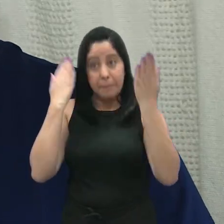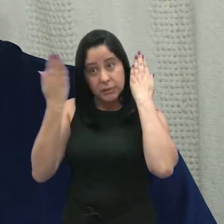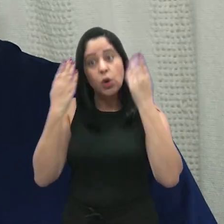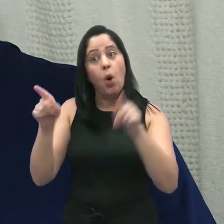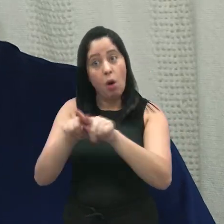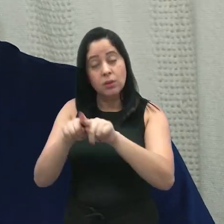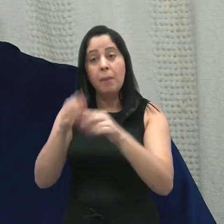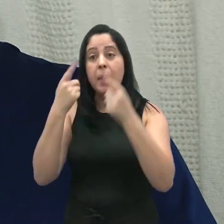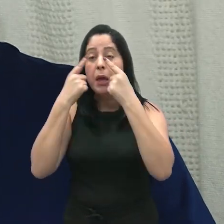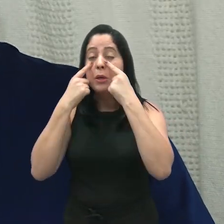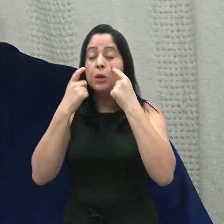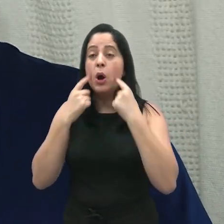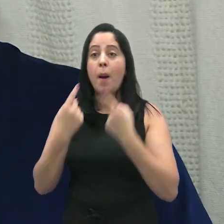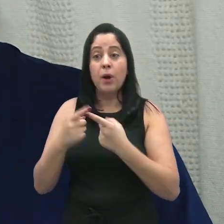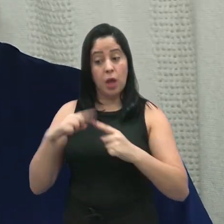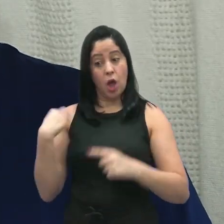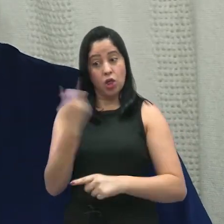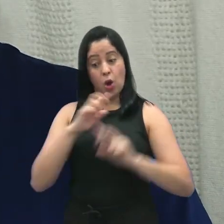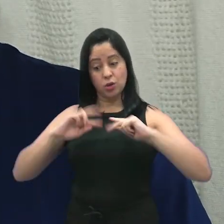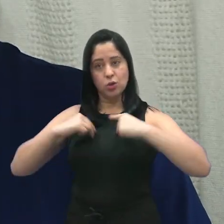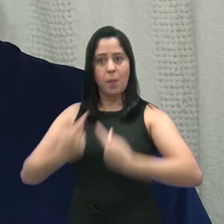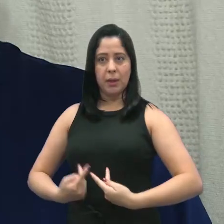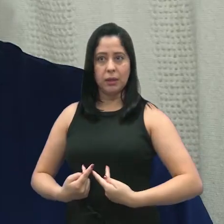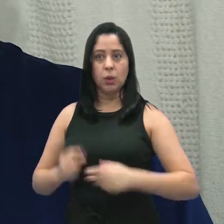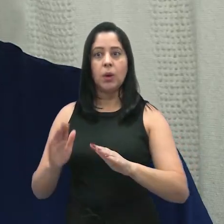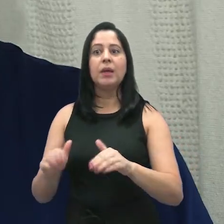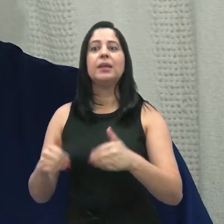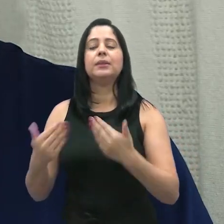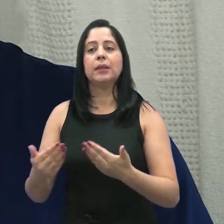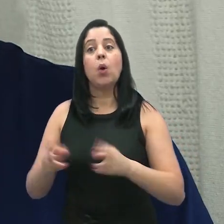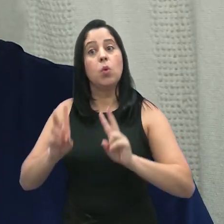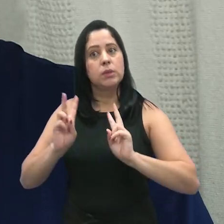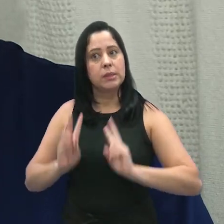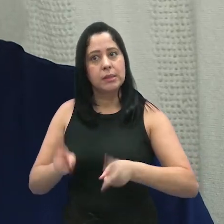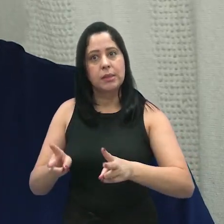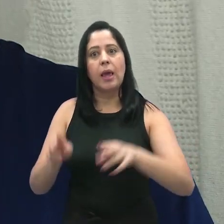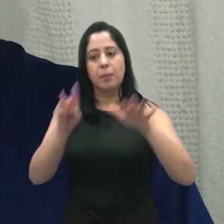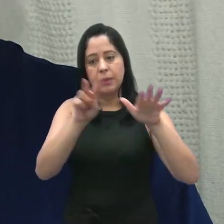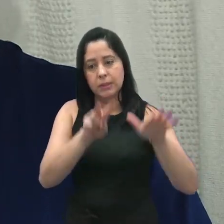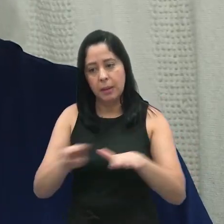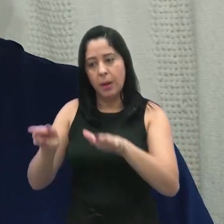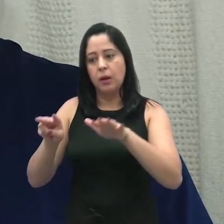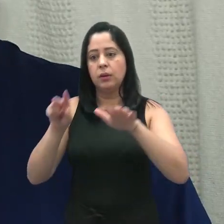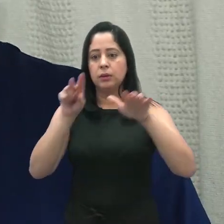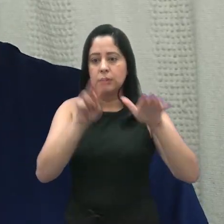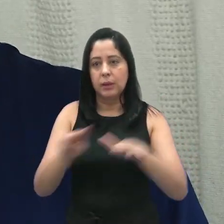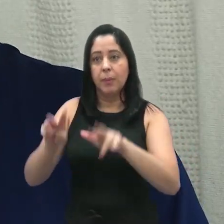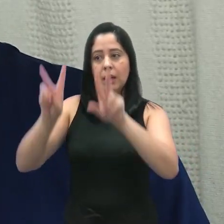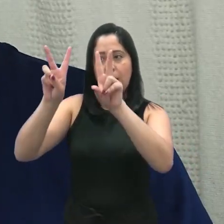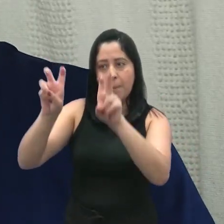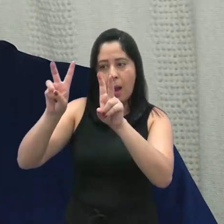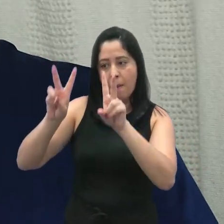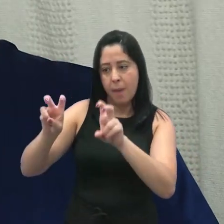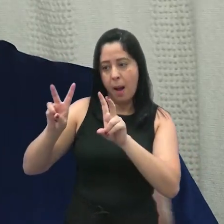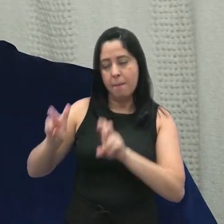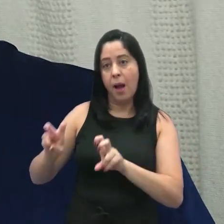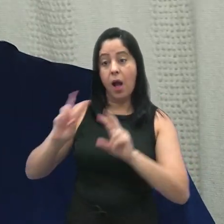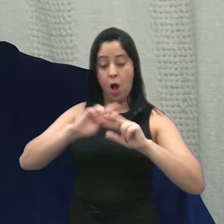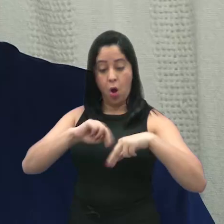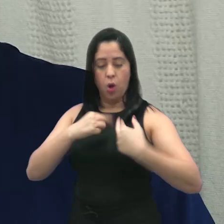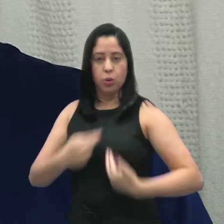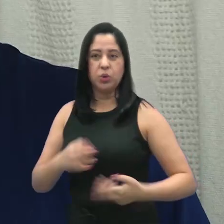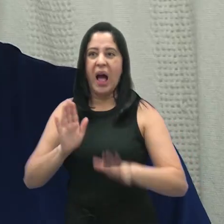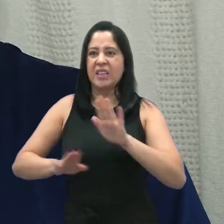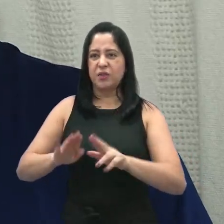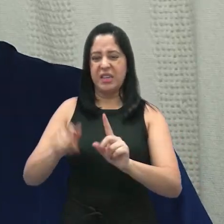aí, toda semana tem um tema sobre o luto, que vai te ensinar a entender. Eles chegam aqui falando mal